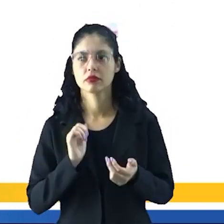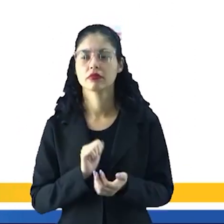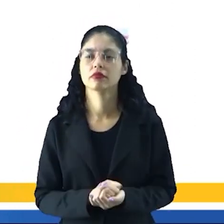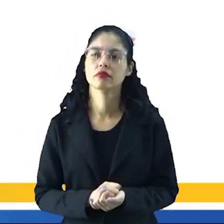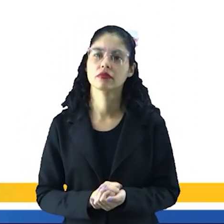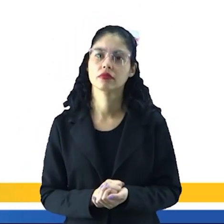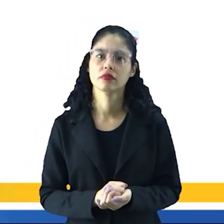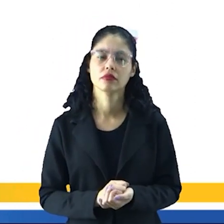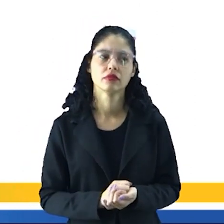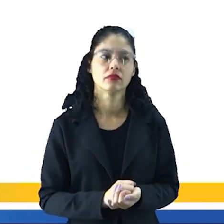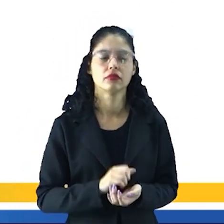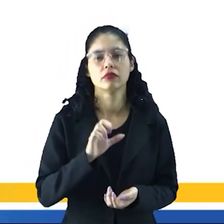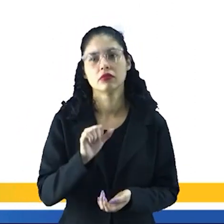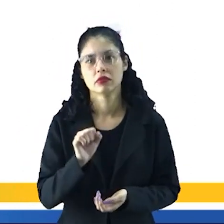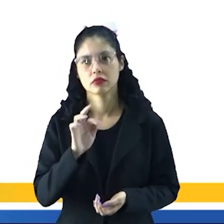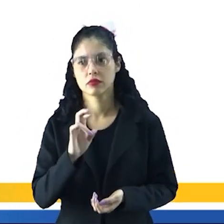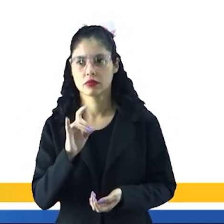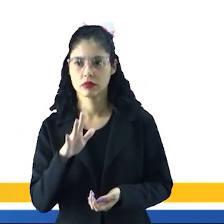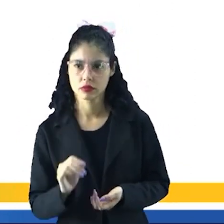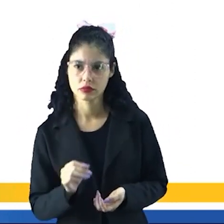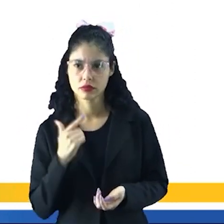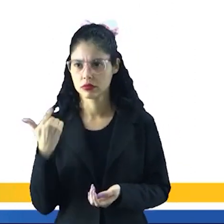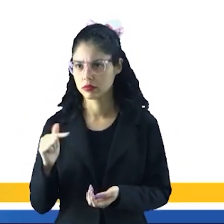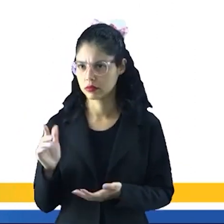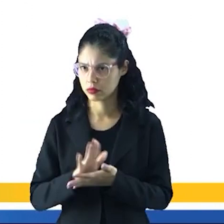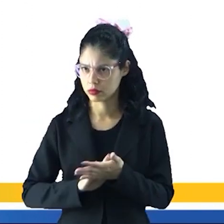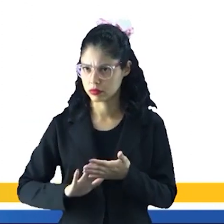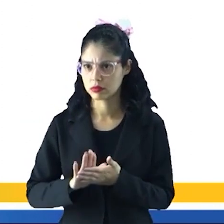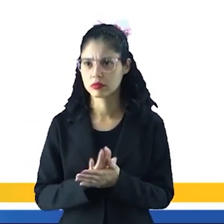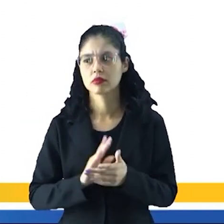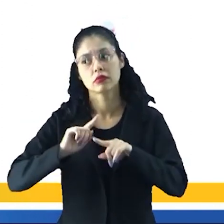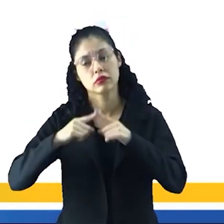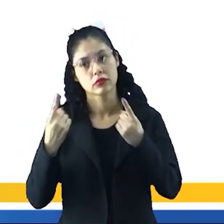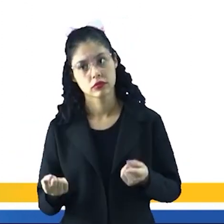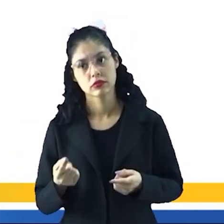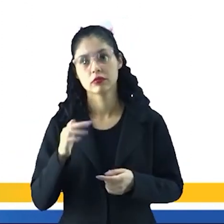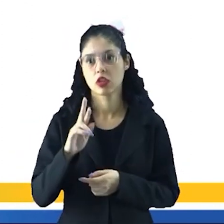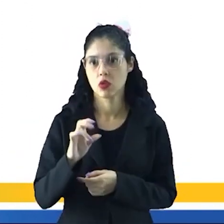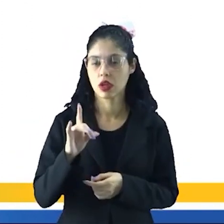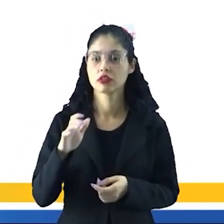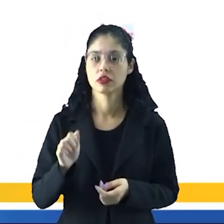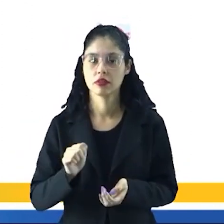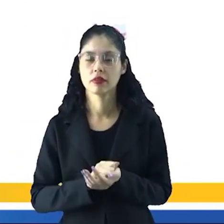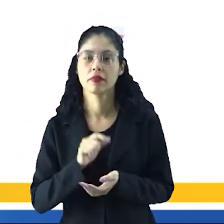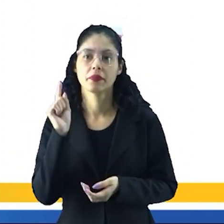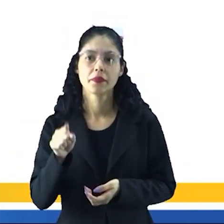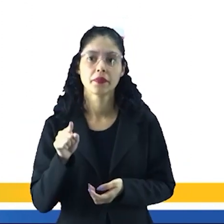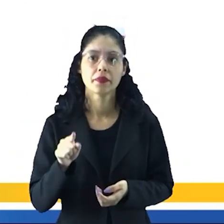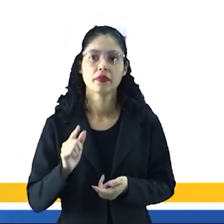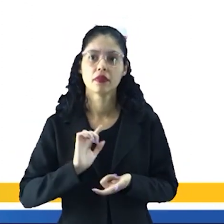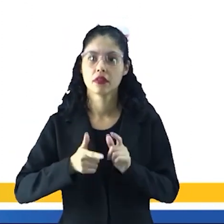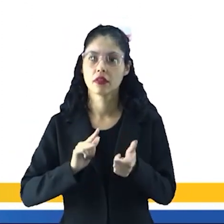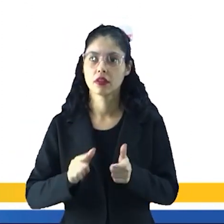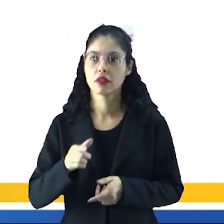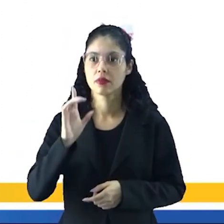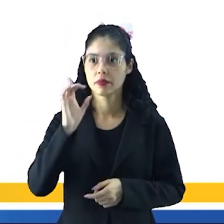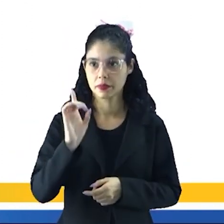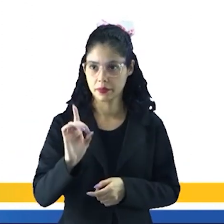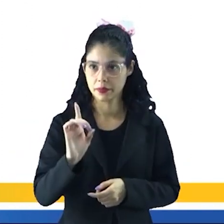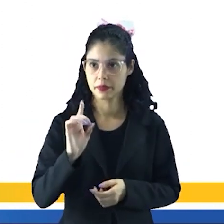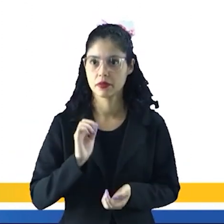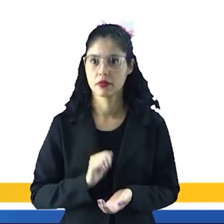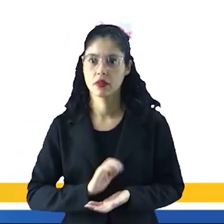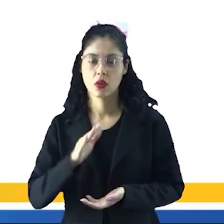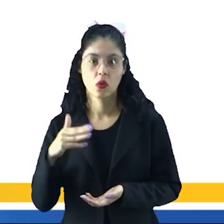né? Ela não é sofisticada, ela não tem uma abstração, embora ela seja figurativa. Aqui a letra correta é a letra